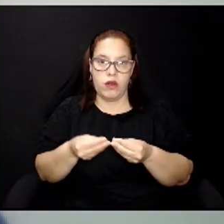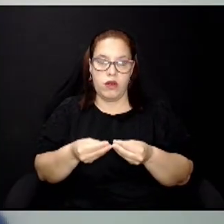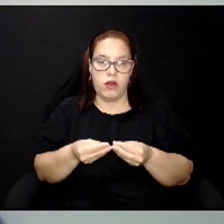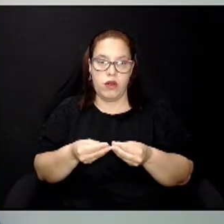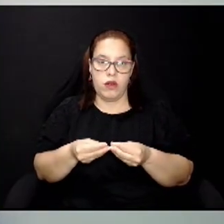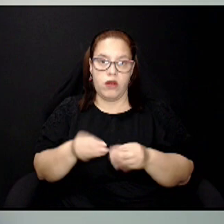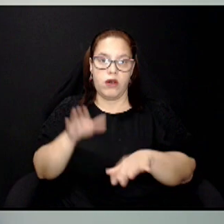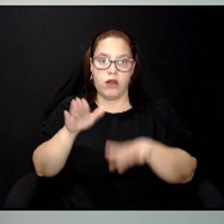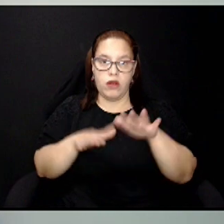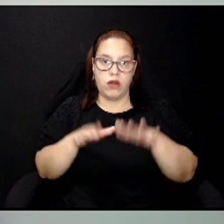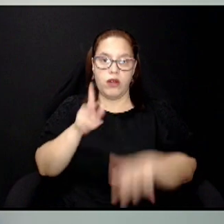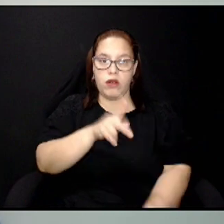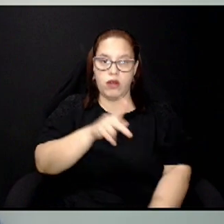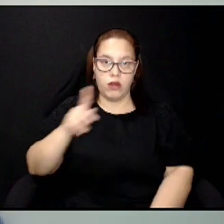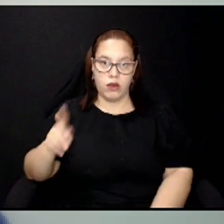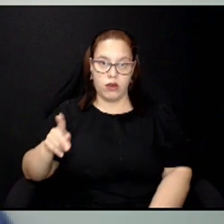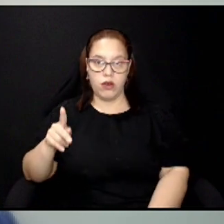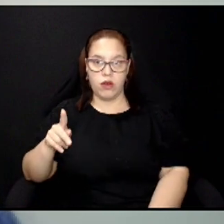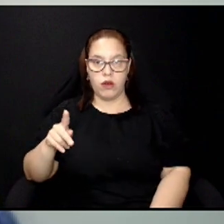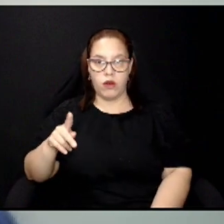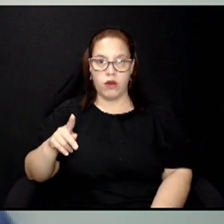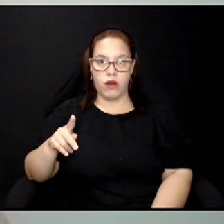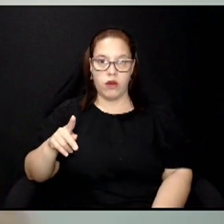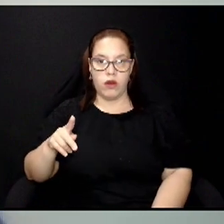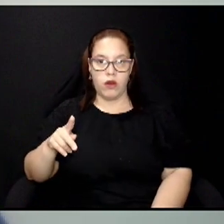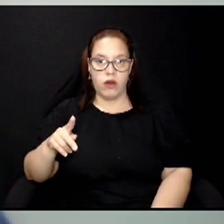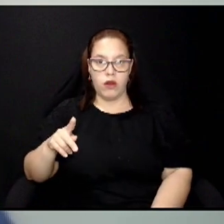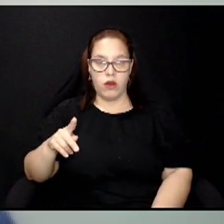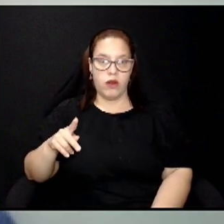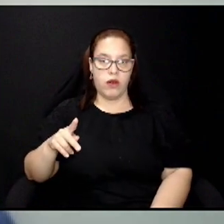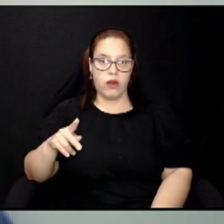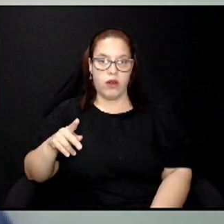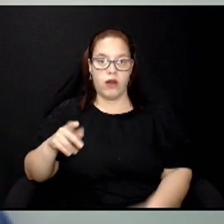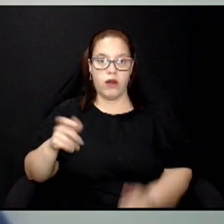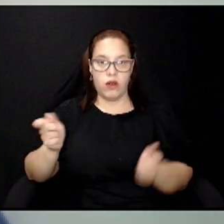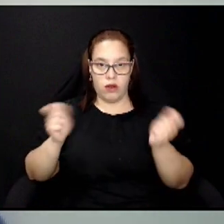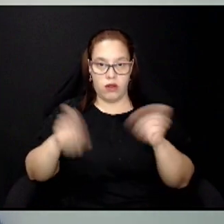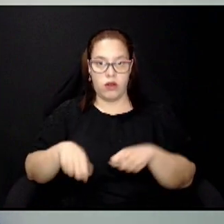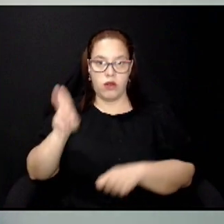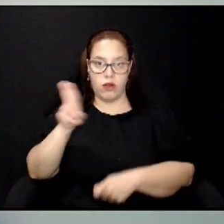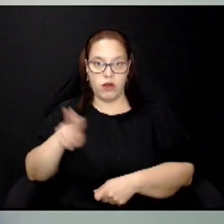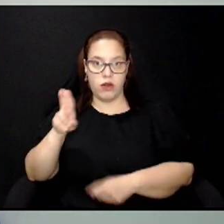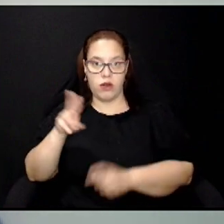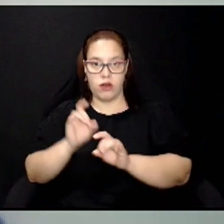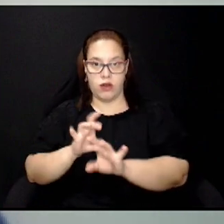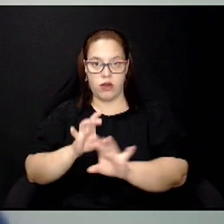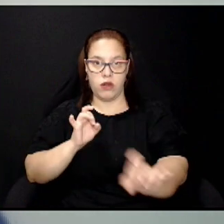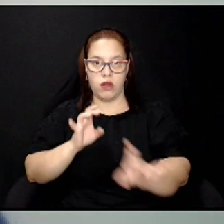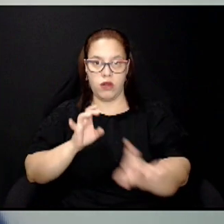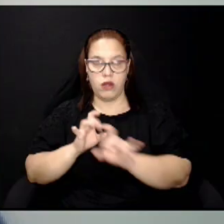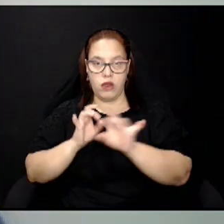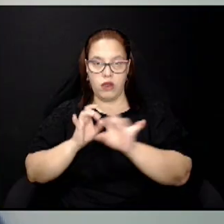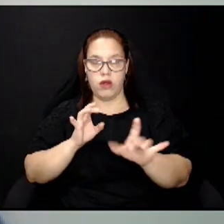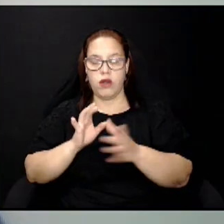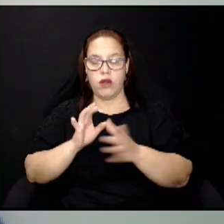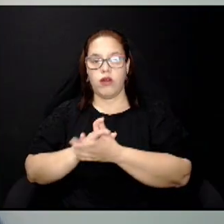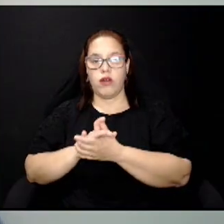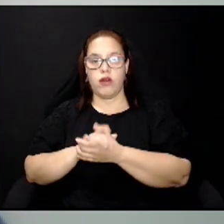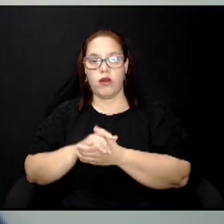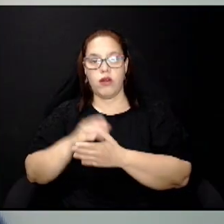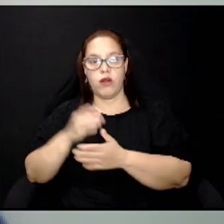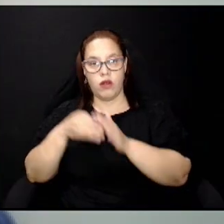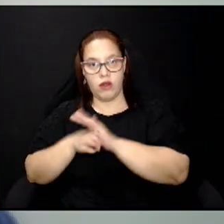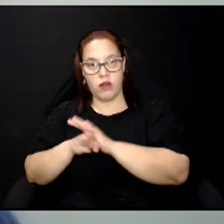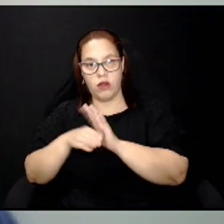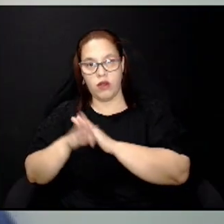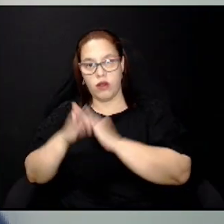o professor nos coloca essa impossibilidade de usar o jogo online, a gente costuma conversar com